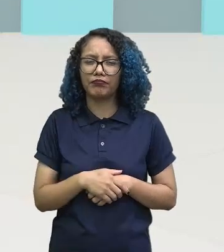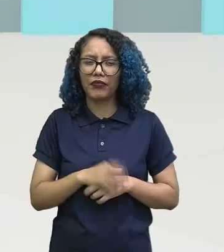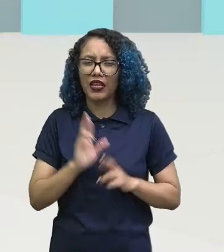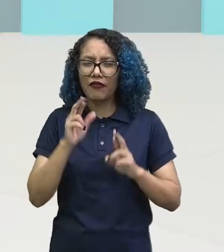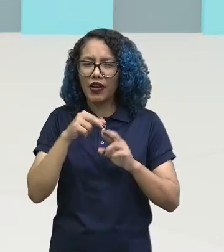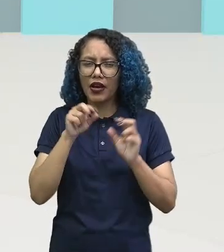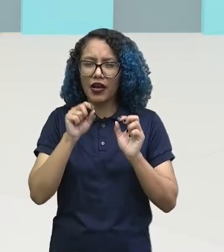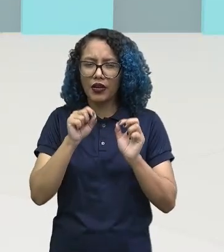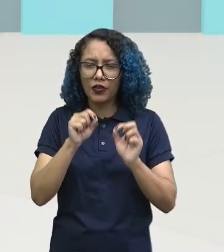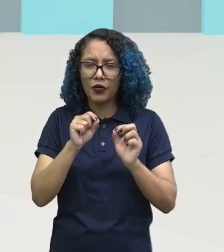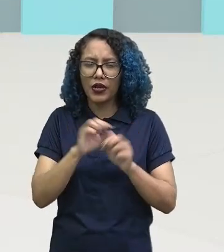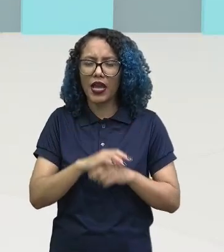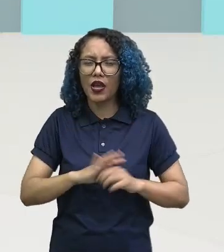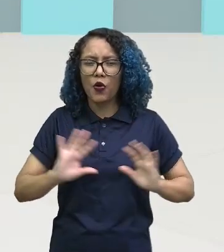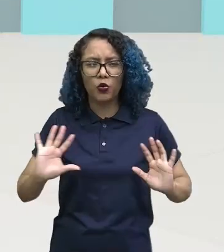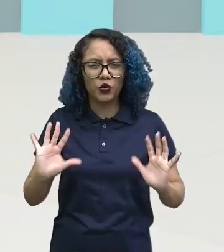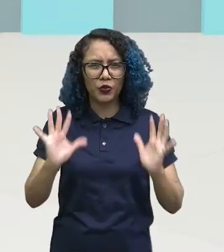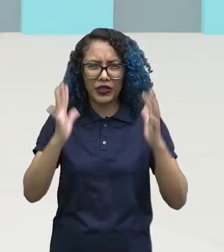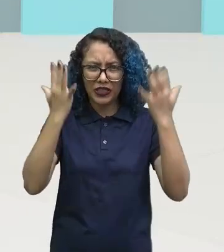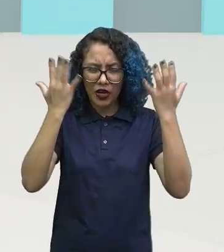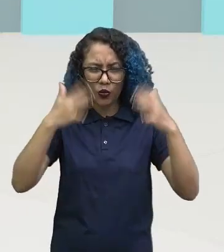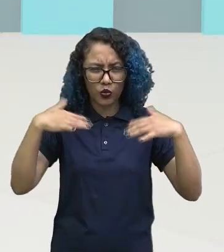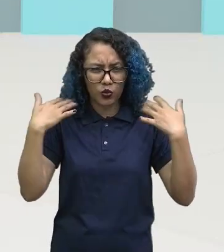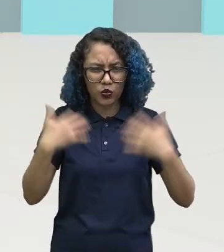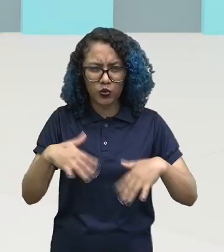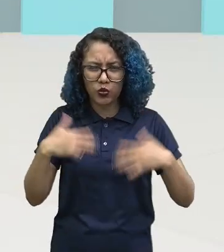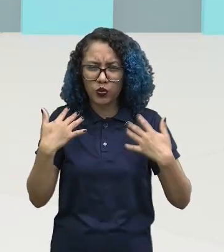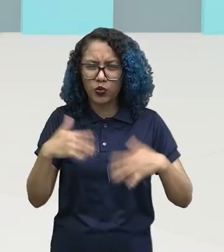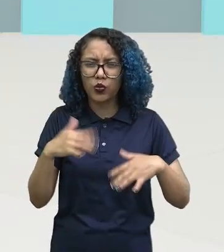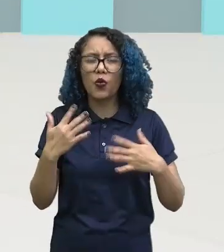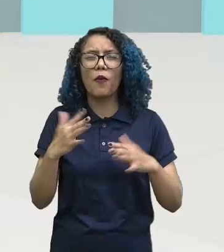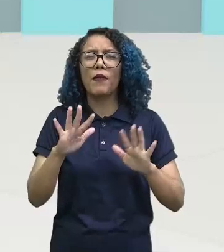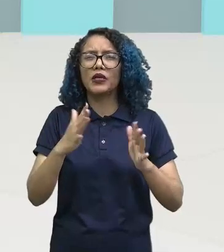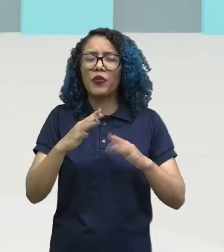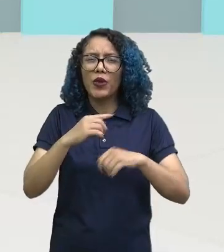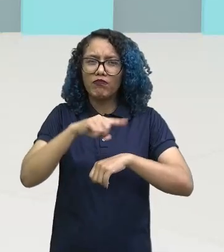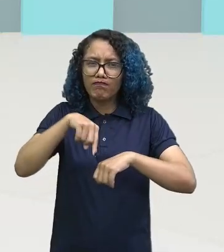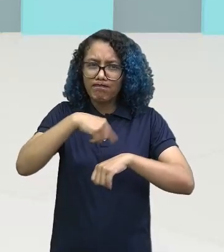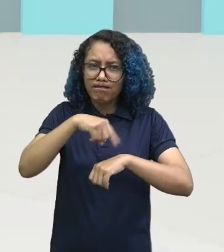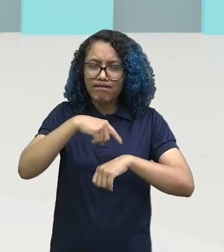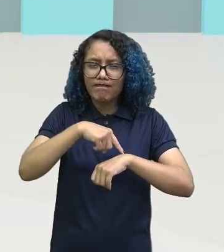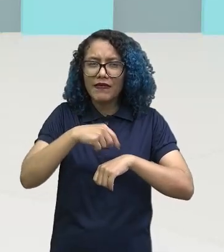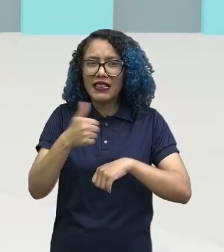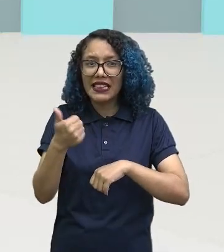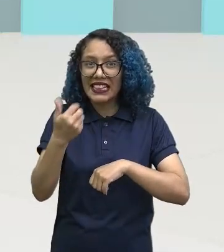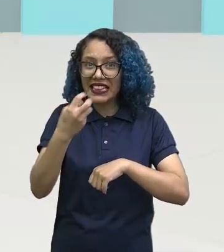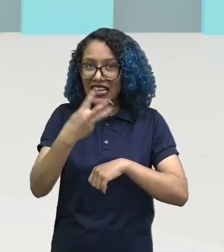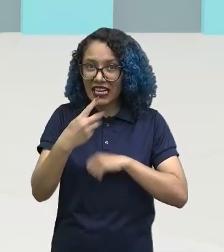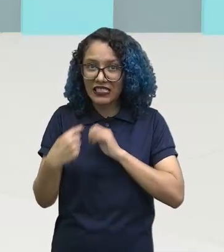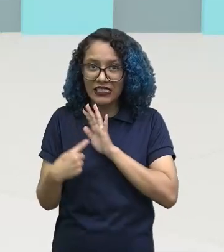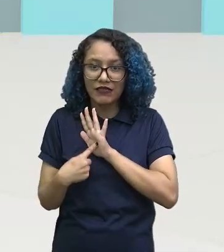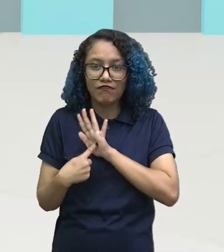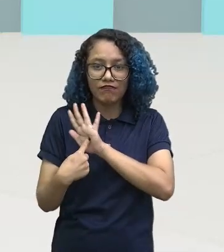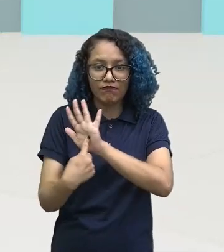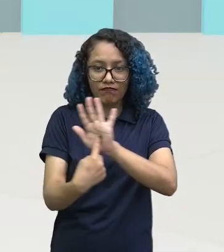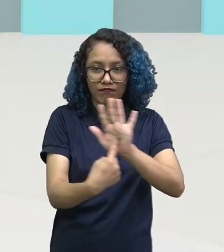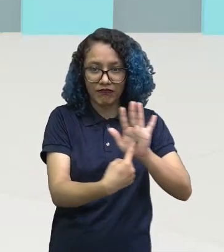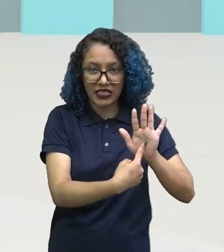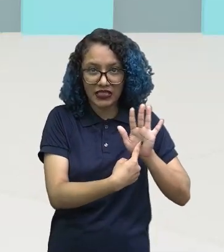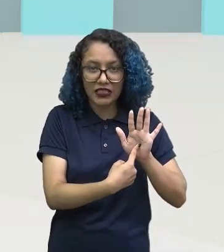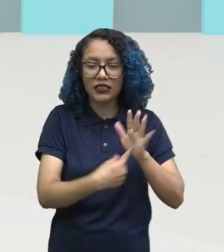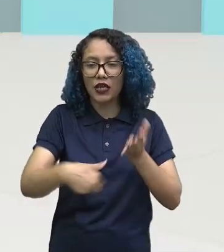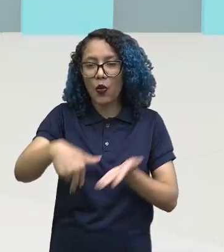espetáculo extravagante que levava cerca de 13 horas para ser executado. O enredo